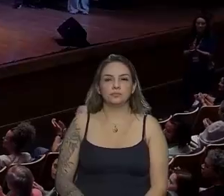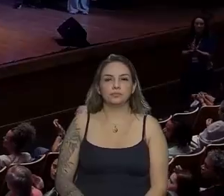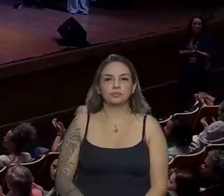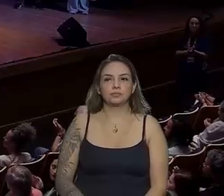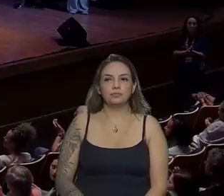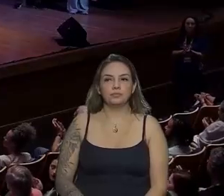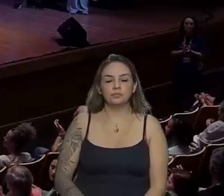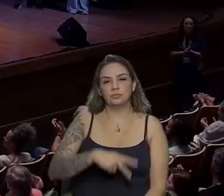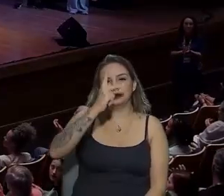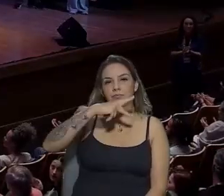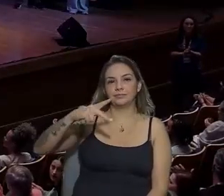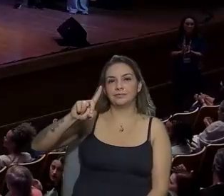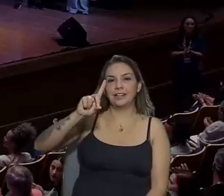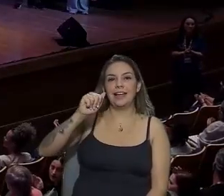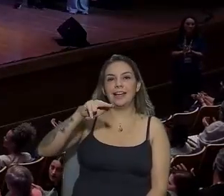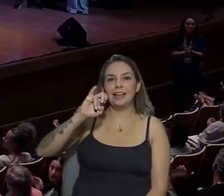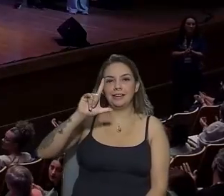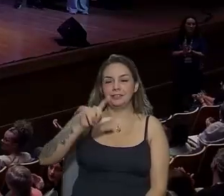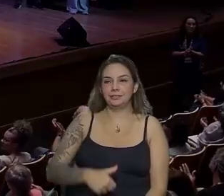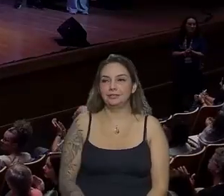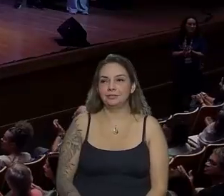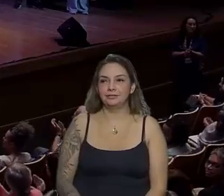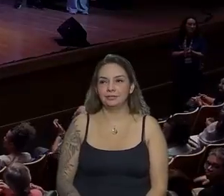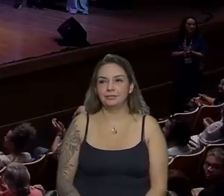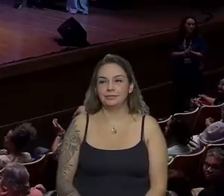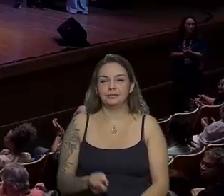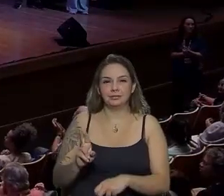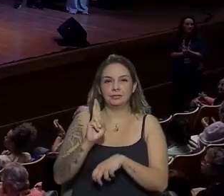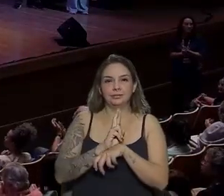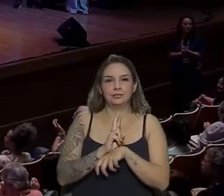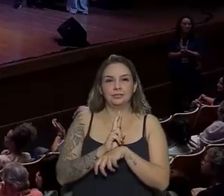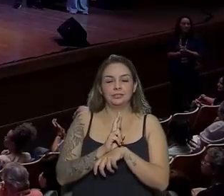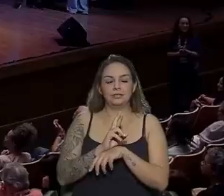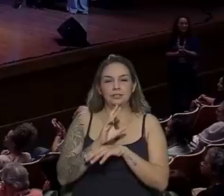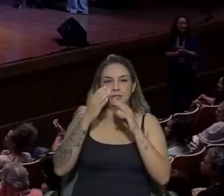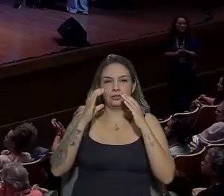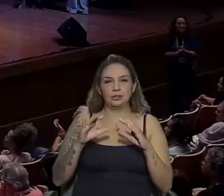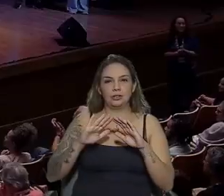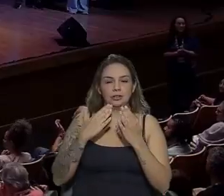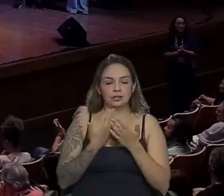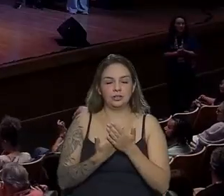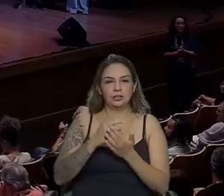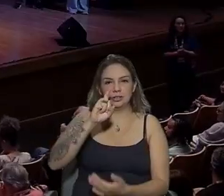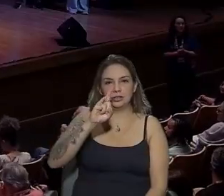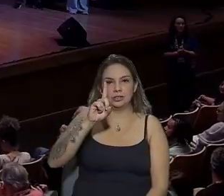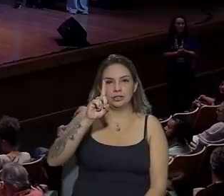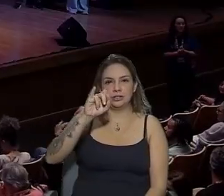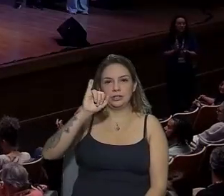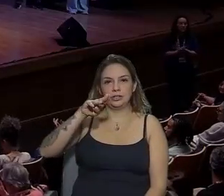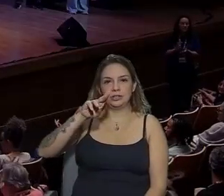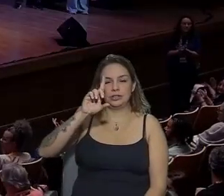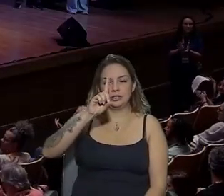E o professor dela é o Daniel de Castro Machado, e ele vai ser representado pela coordenadora da escola, Dilma